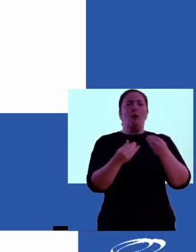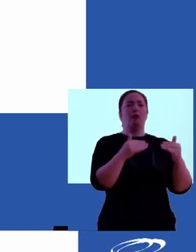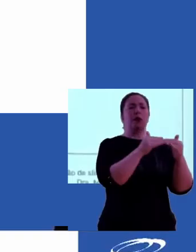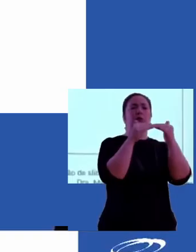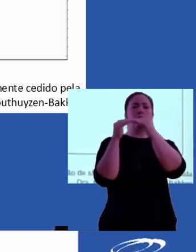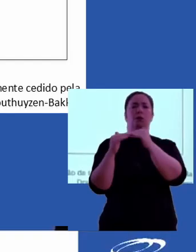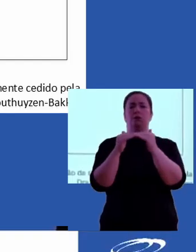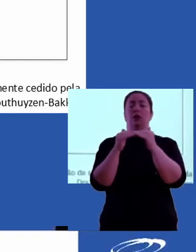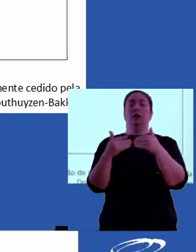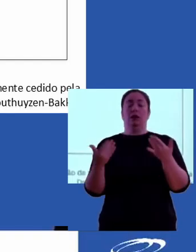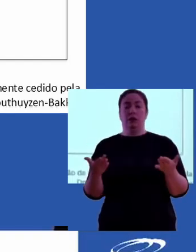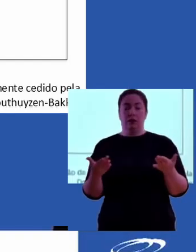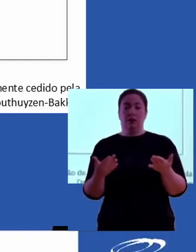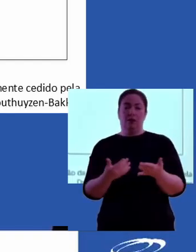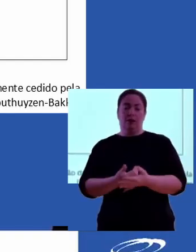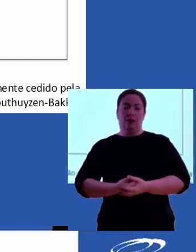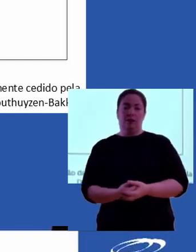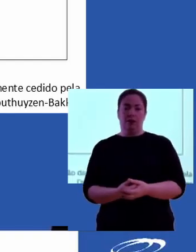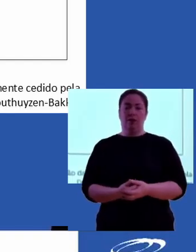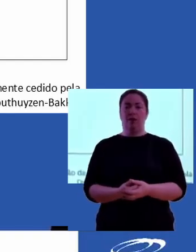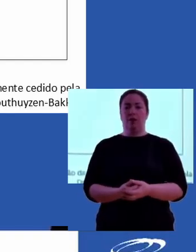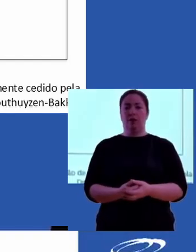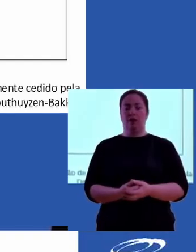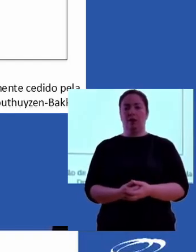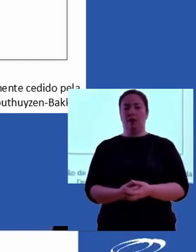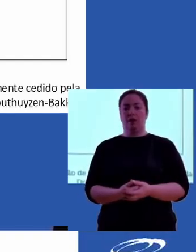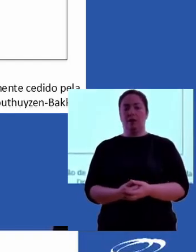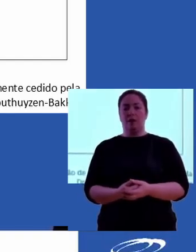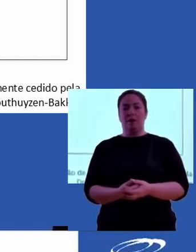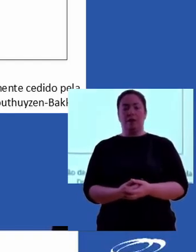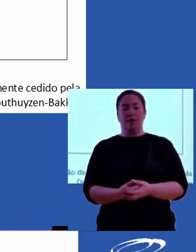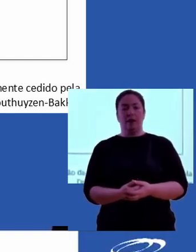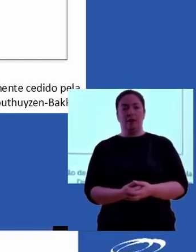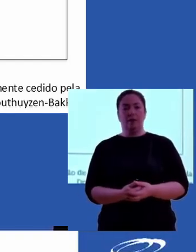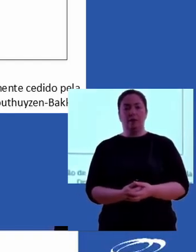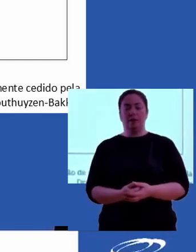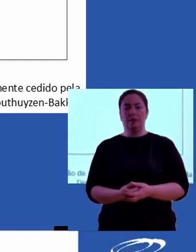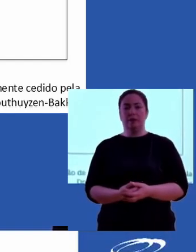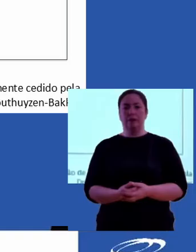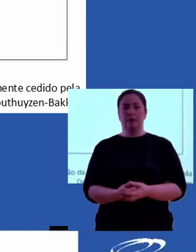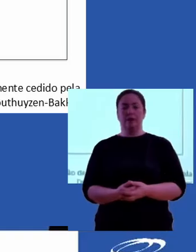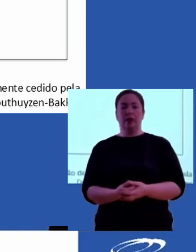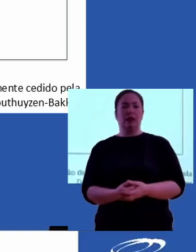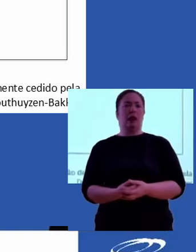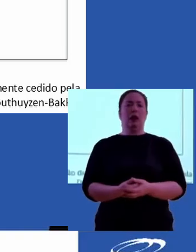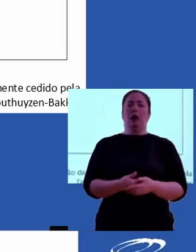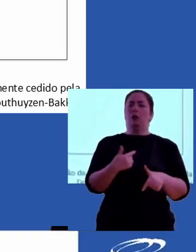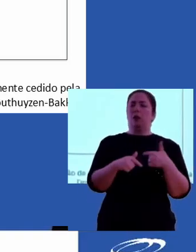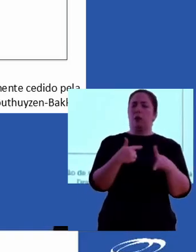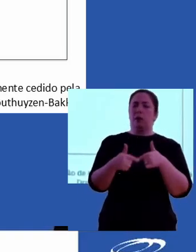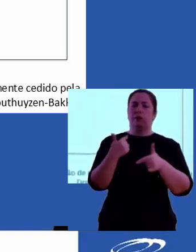Implante da Sociedade Europeia de Doenças Infecciosas. E aí, depois de muitos trabalhos, né, muitas